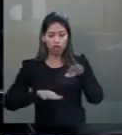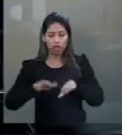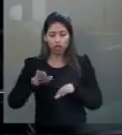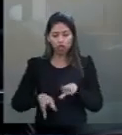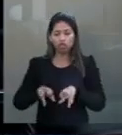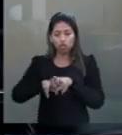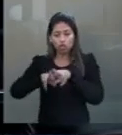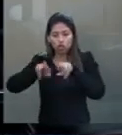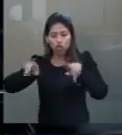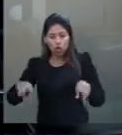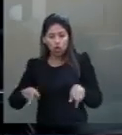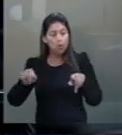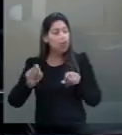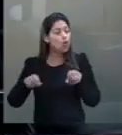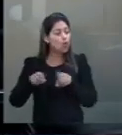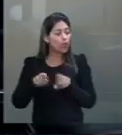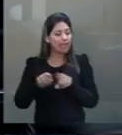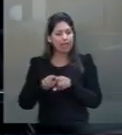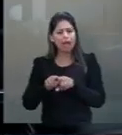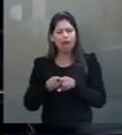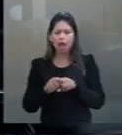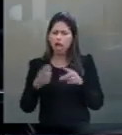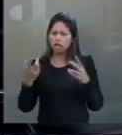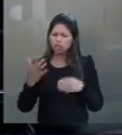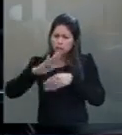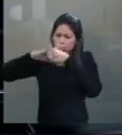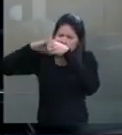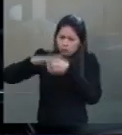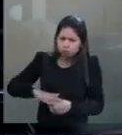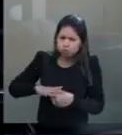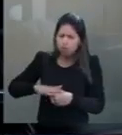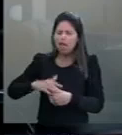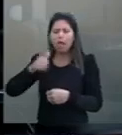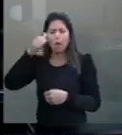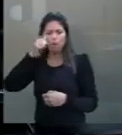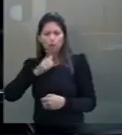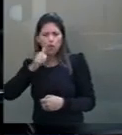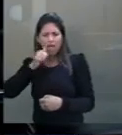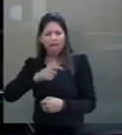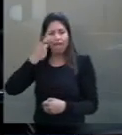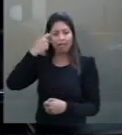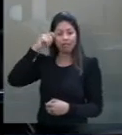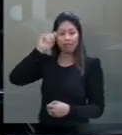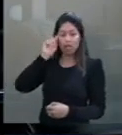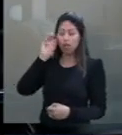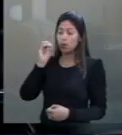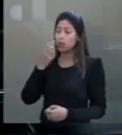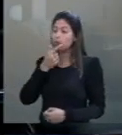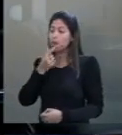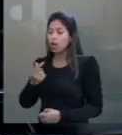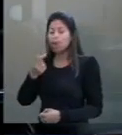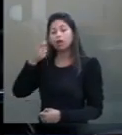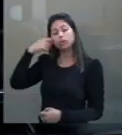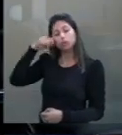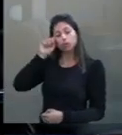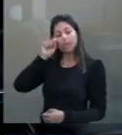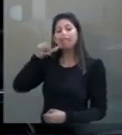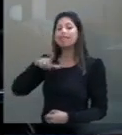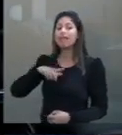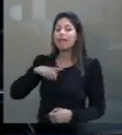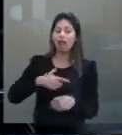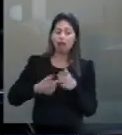por ser mulher e por ser negra. 3 milhões de pessoas negras que estavam empregadas antes da pandemia